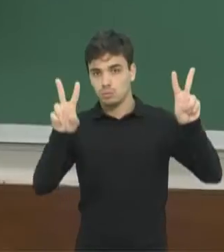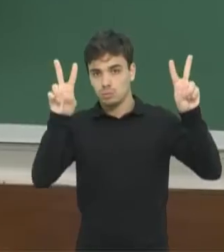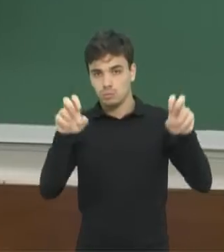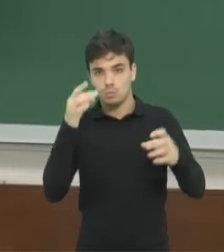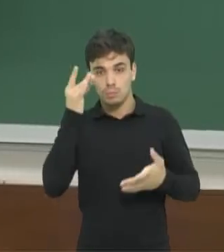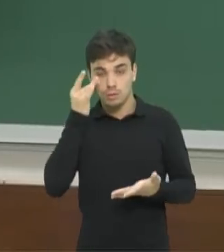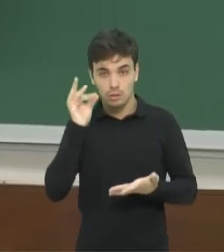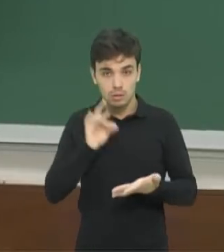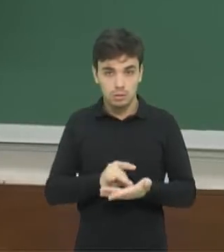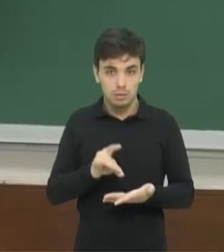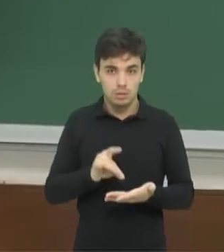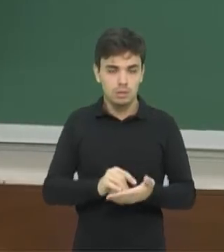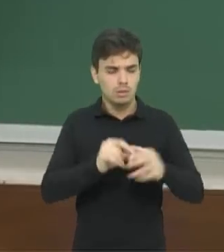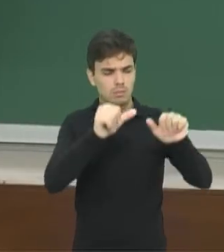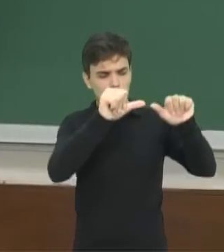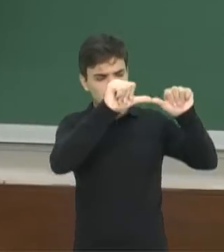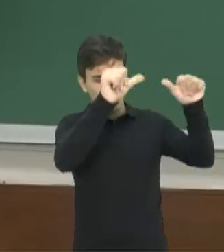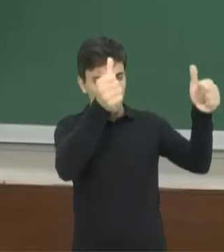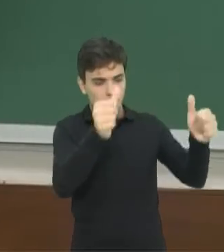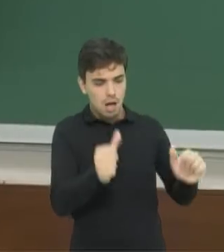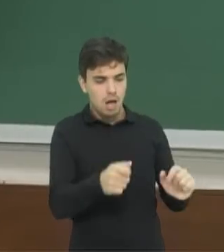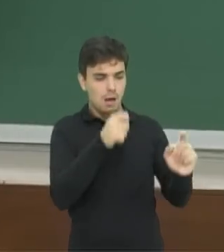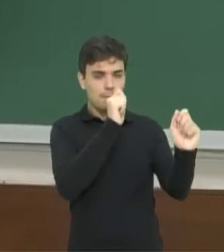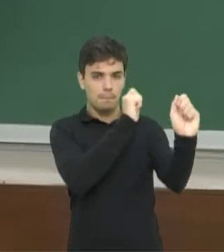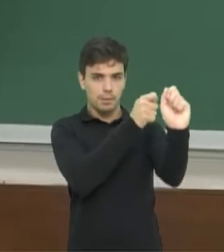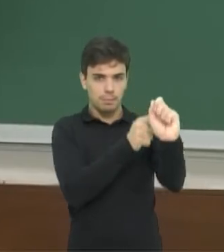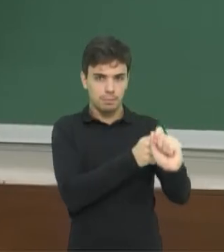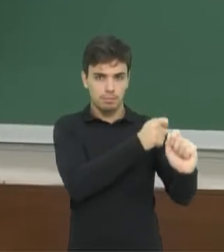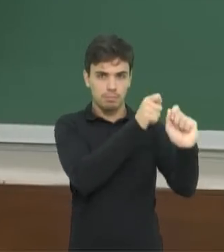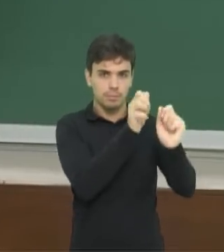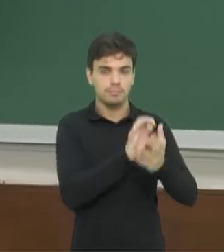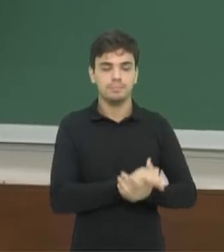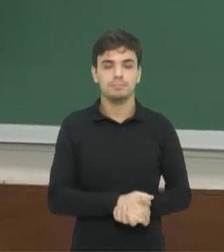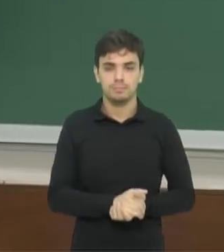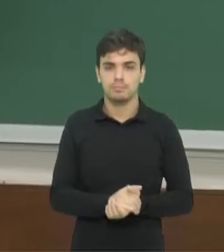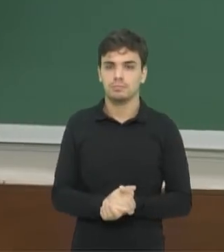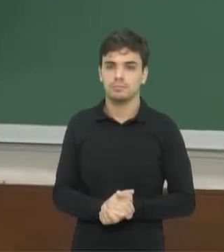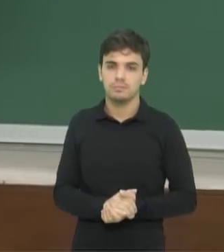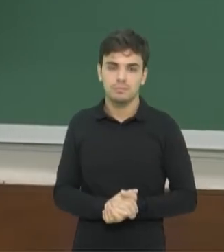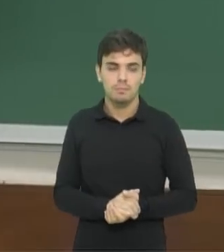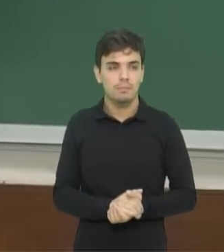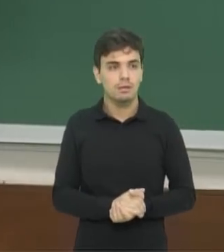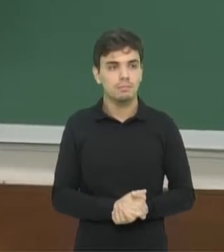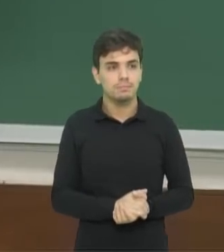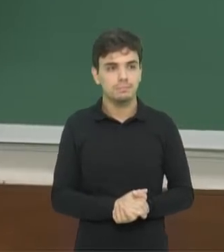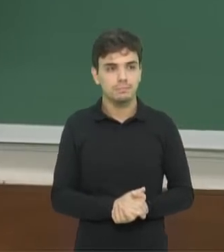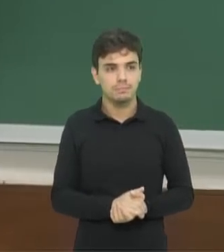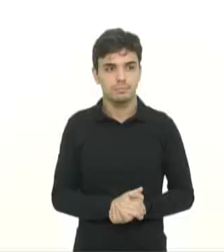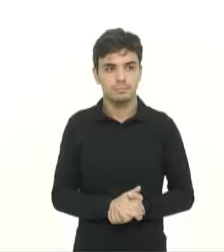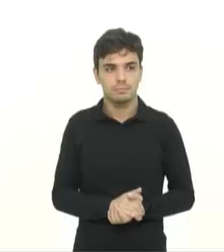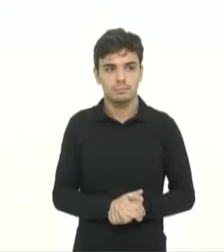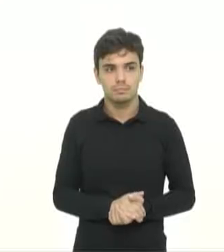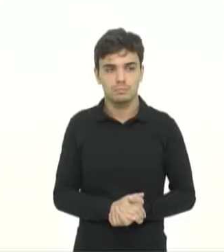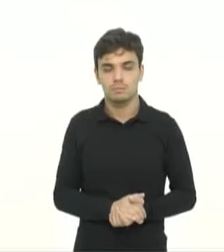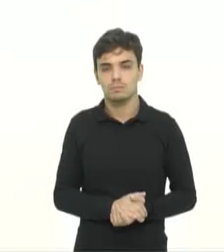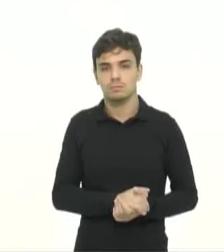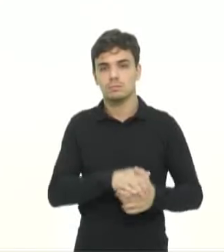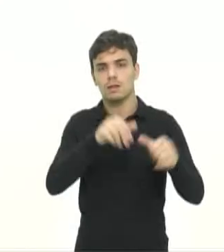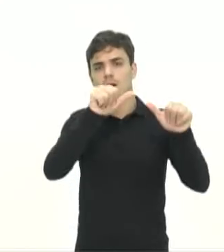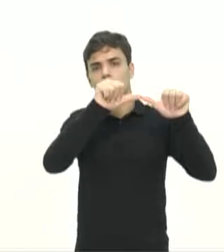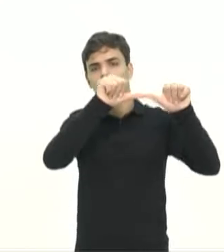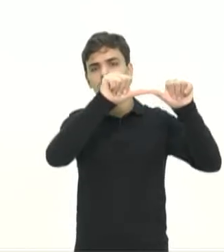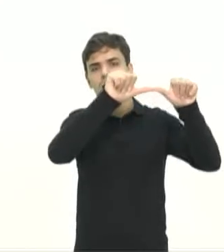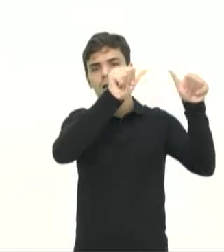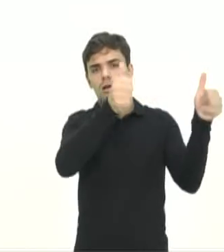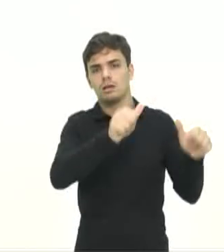na escultura, que foi um tema que a gente abordou bastante na aula passada, não é verdade? Então vamos lá. Na escultura, gente, olha